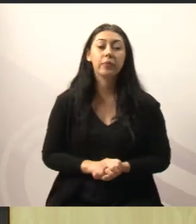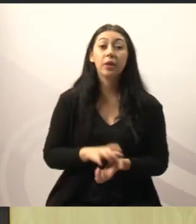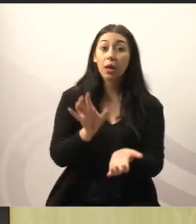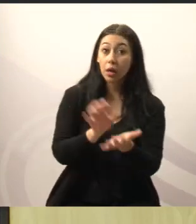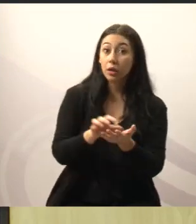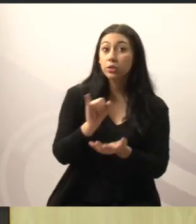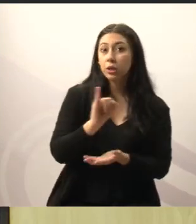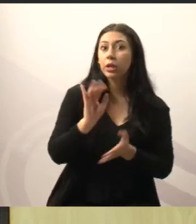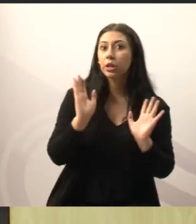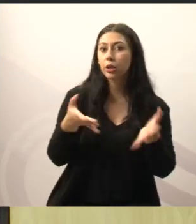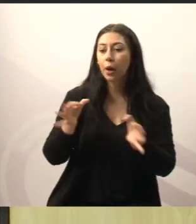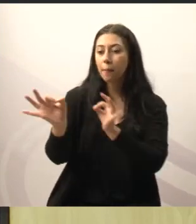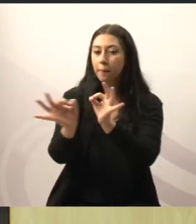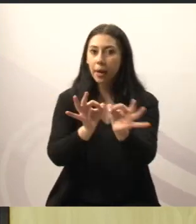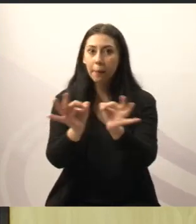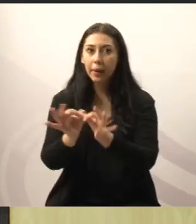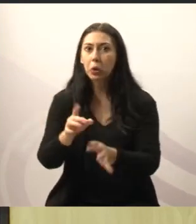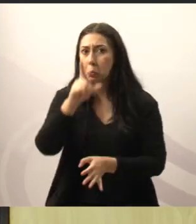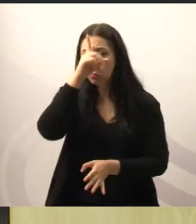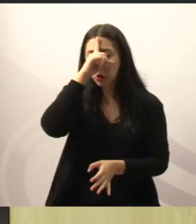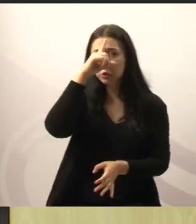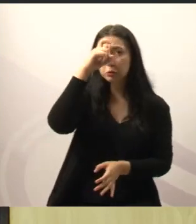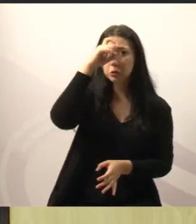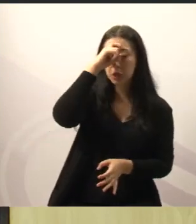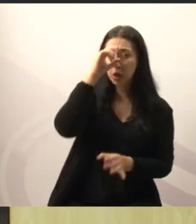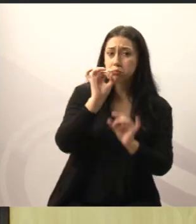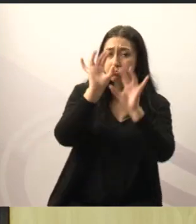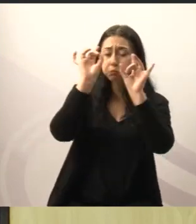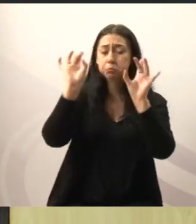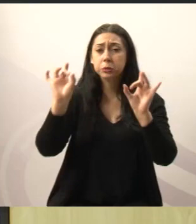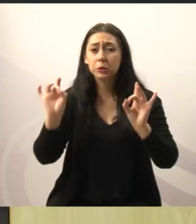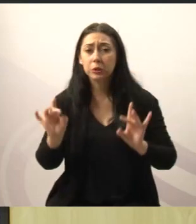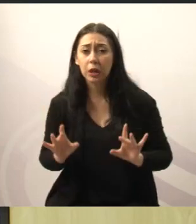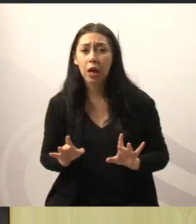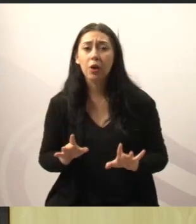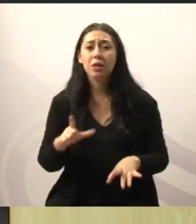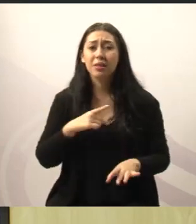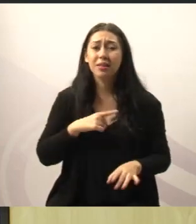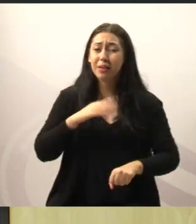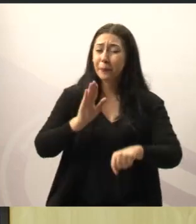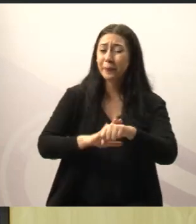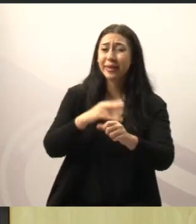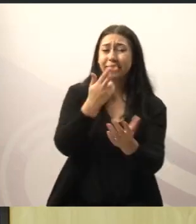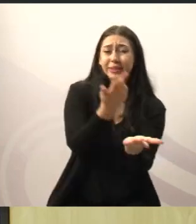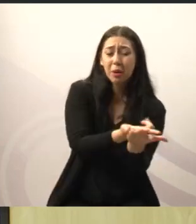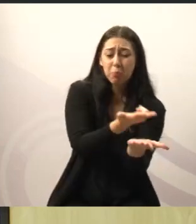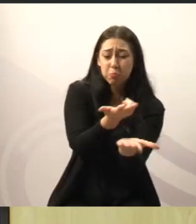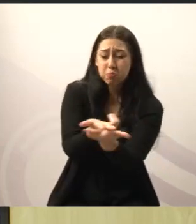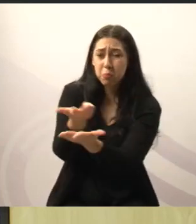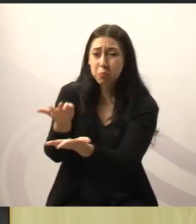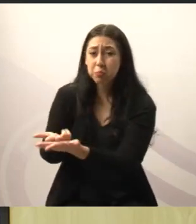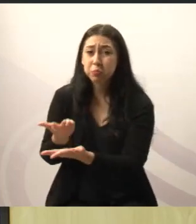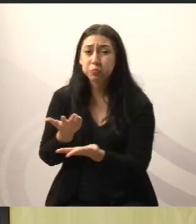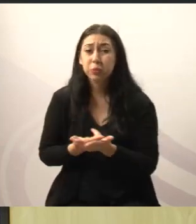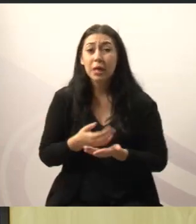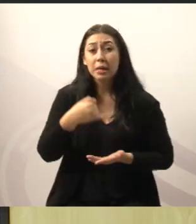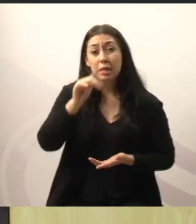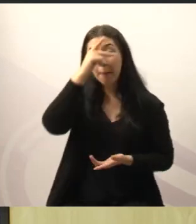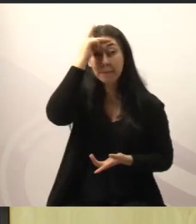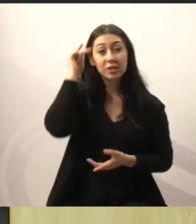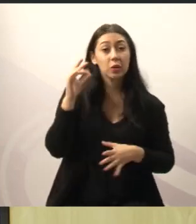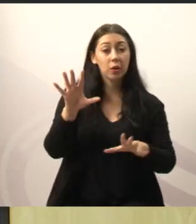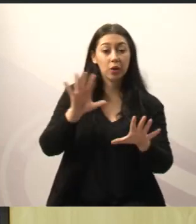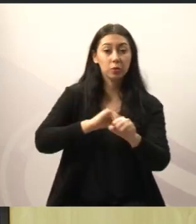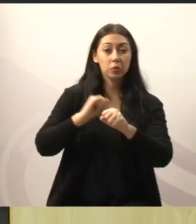providenciou a montagem de um hospital de campanha para ampliar o número de leitos de UTI para atender casos de coronavírus,